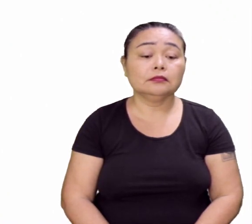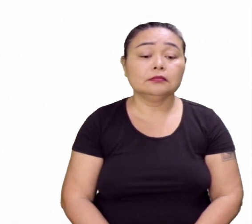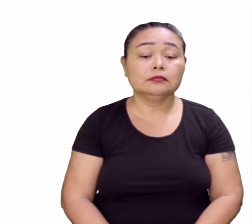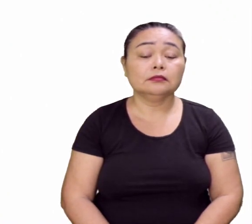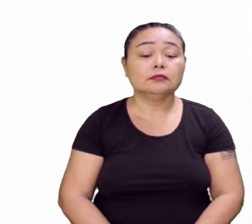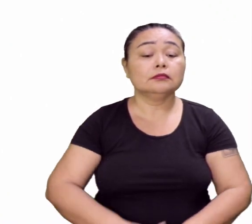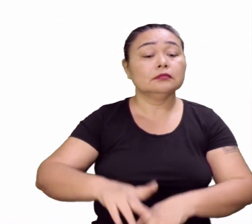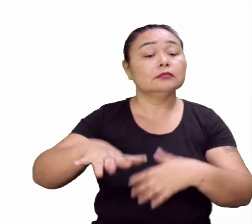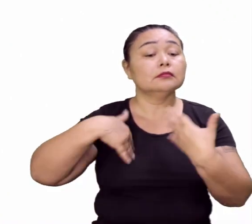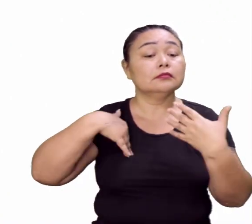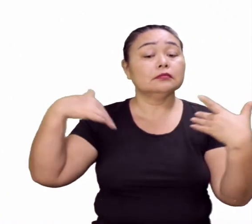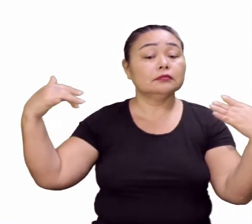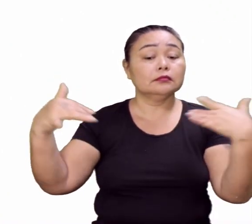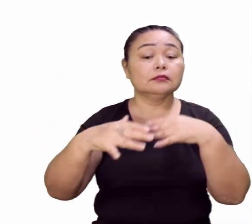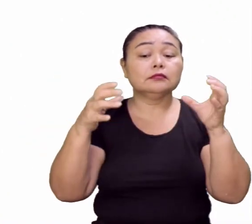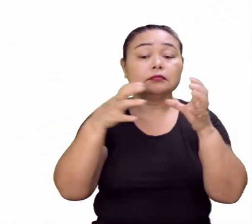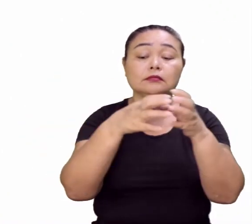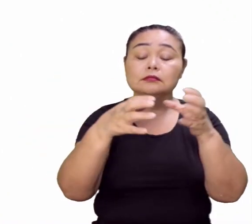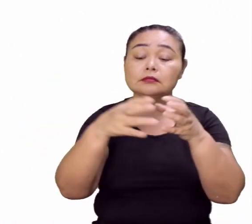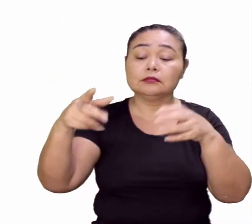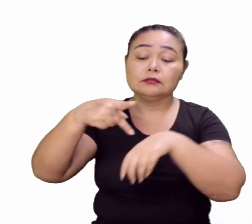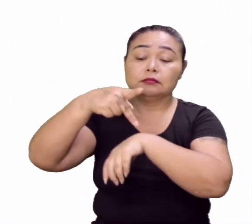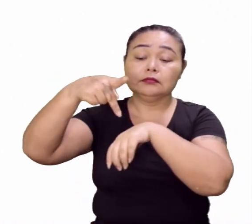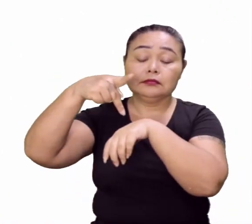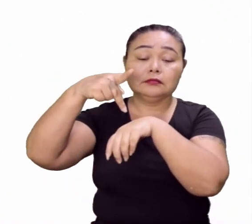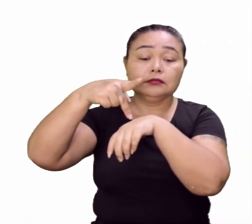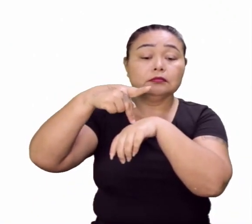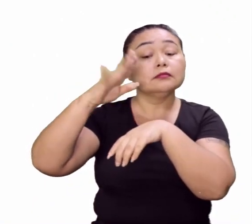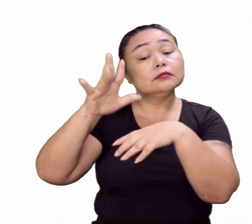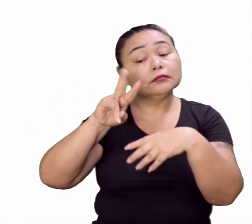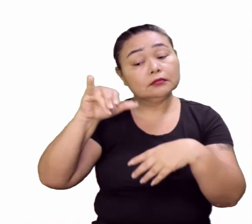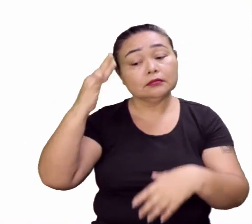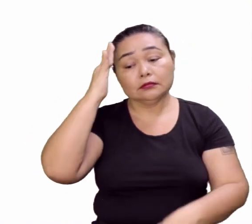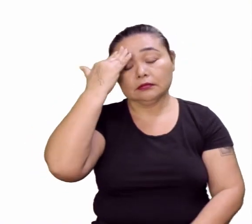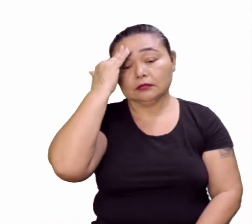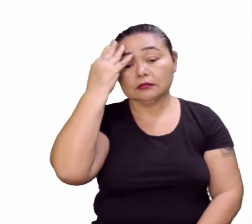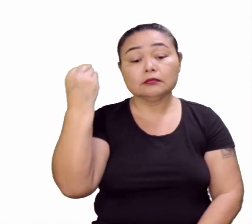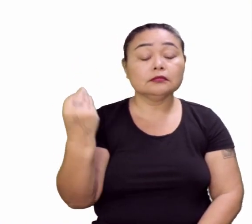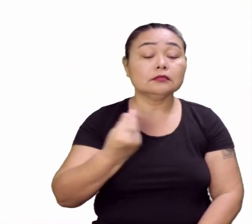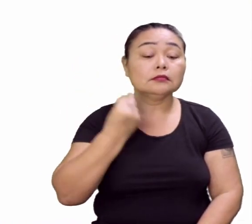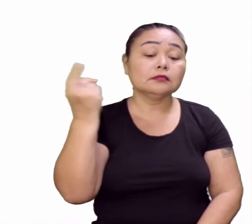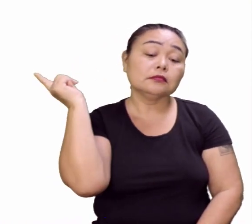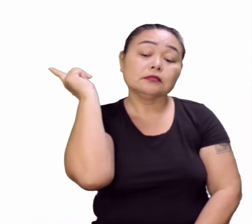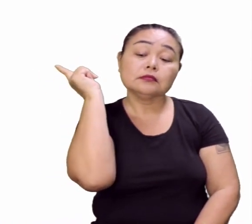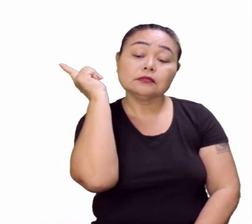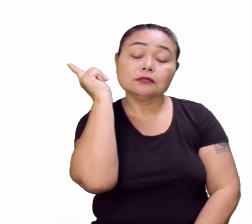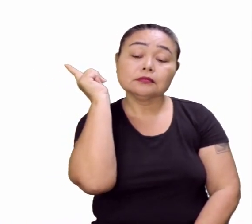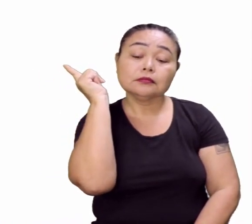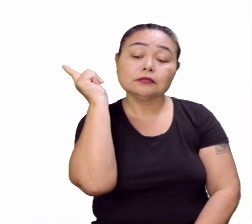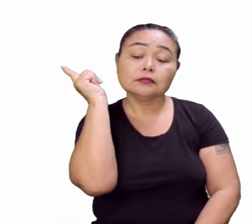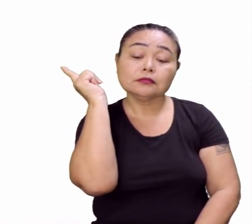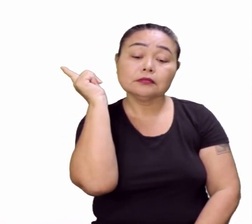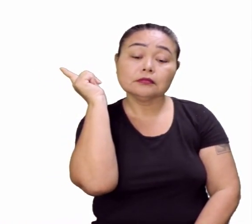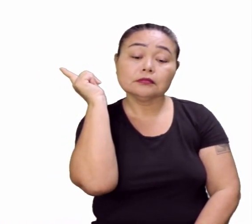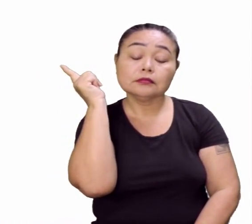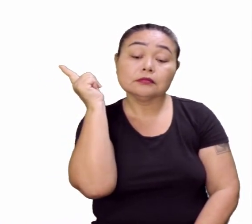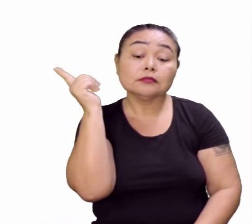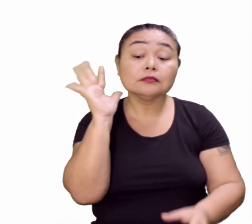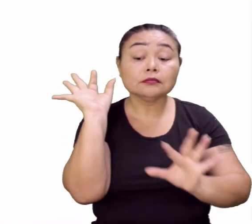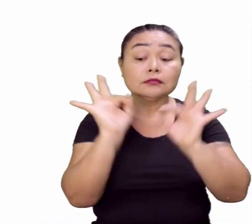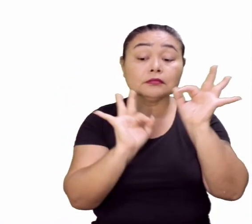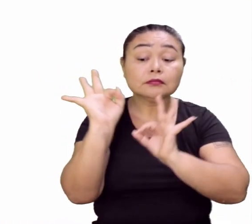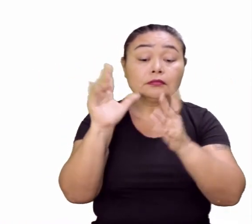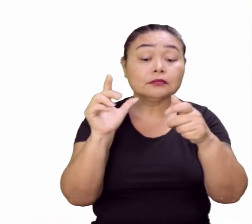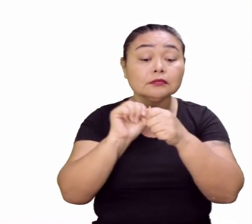A urbanização por grupo de países. A gente vai entender agora aí como que aconteceu a urbanização. O